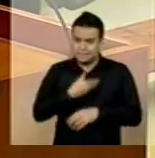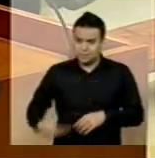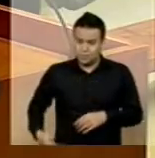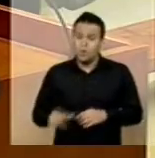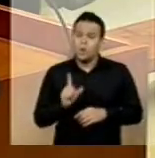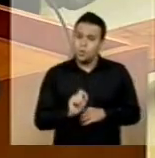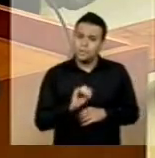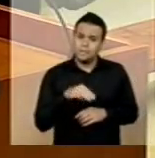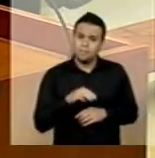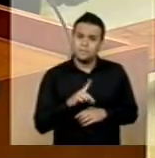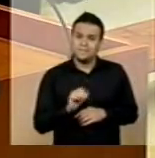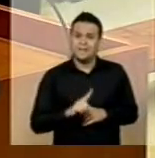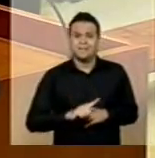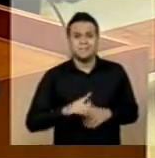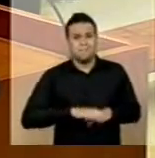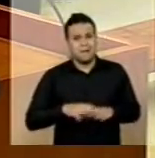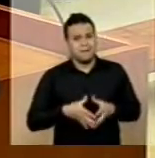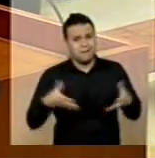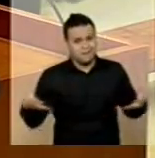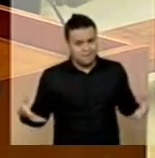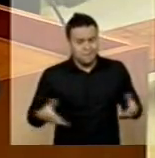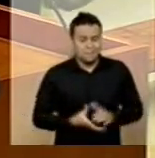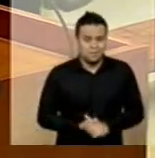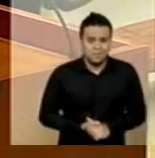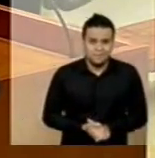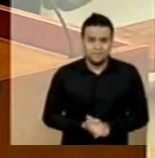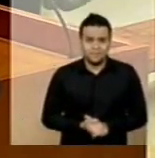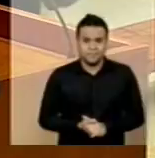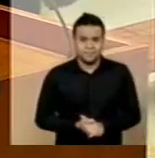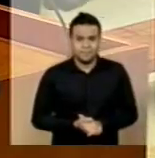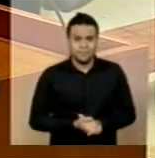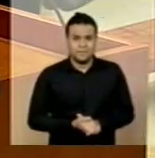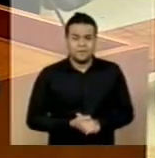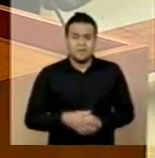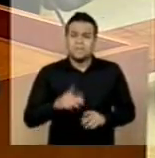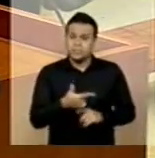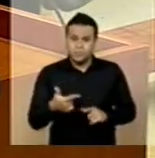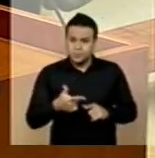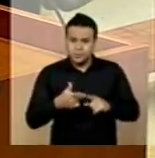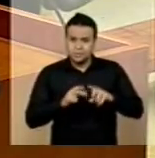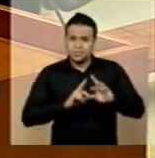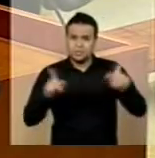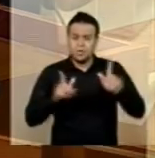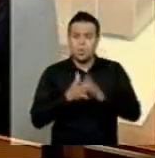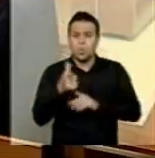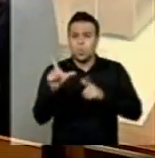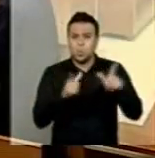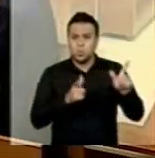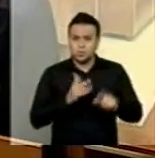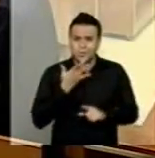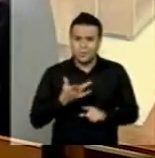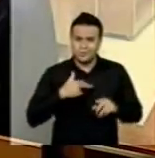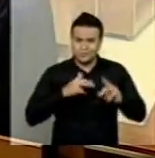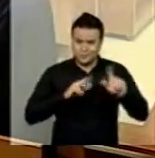de forma ampla. De forma ampla, não havia uma distinção de outra espécie entre